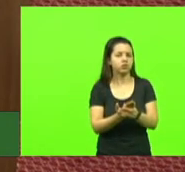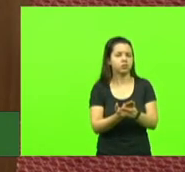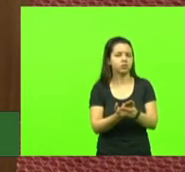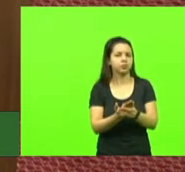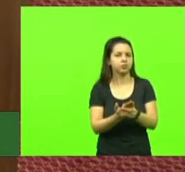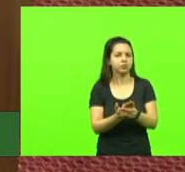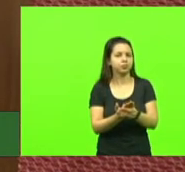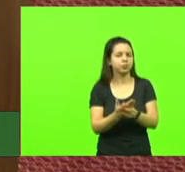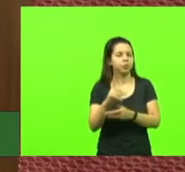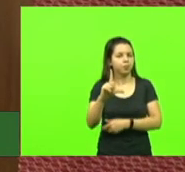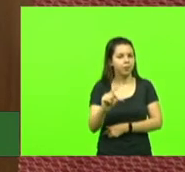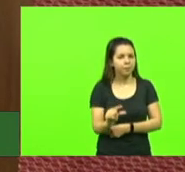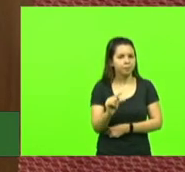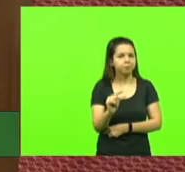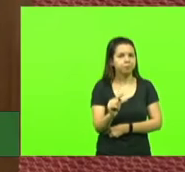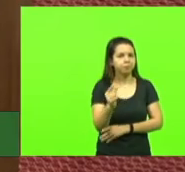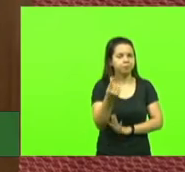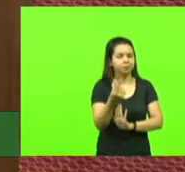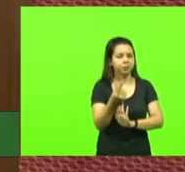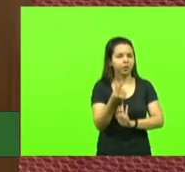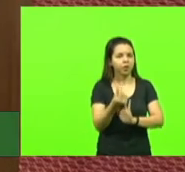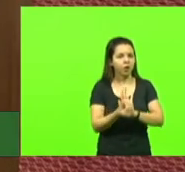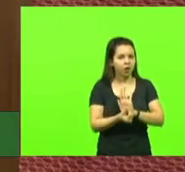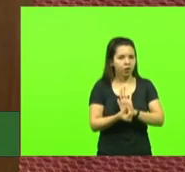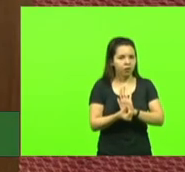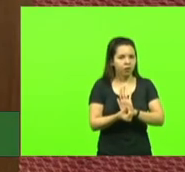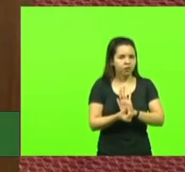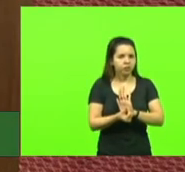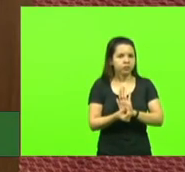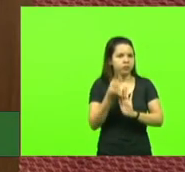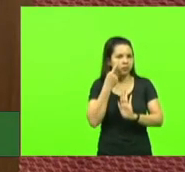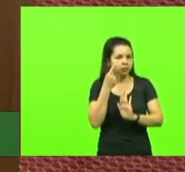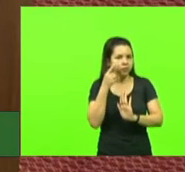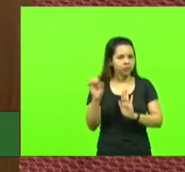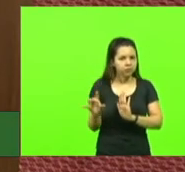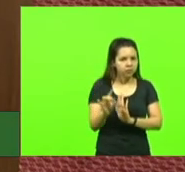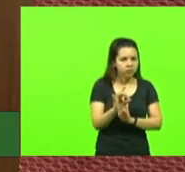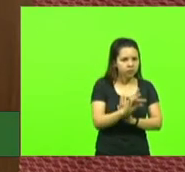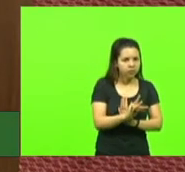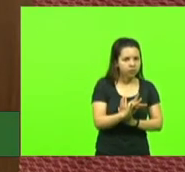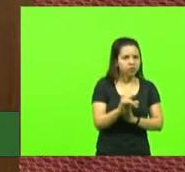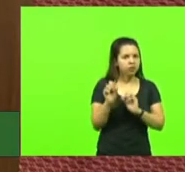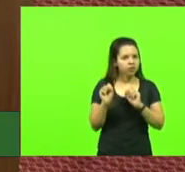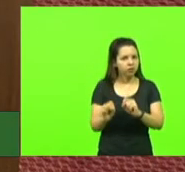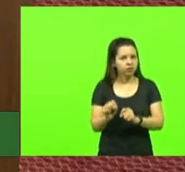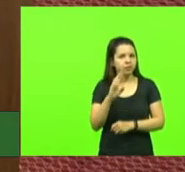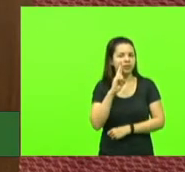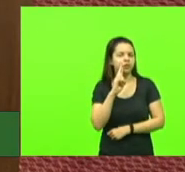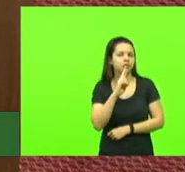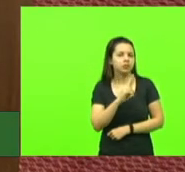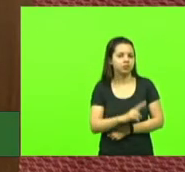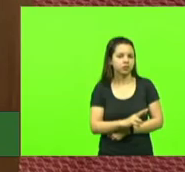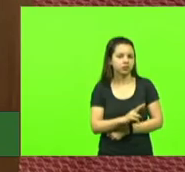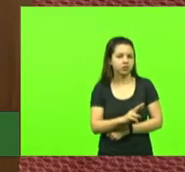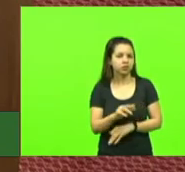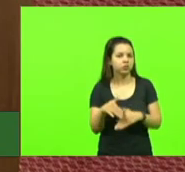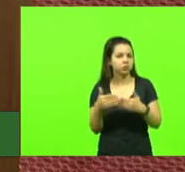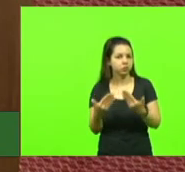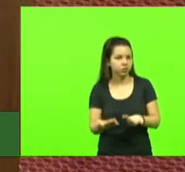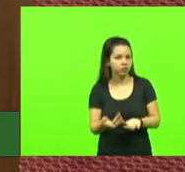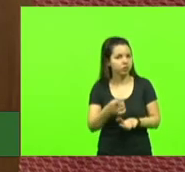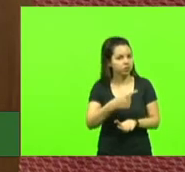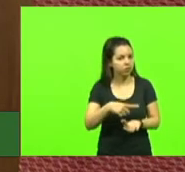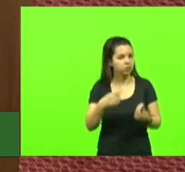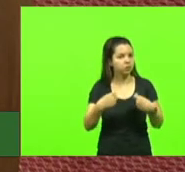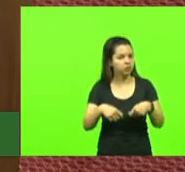menor orçamento, ver o que, que de cada item desses eles podem responder. O que nós vamos precisar